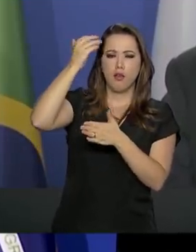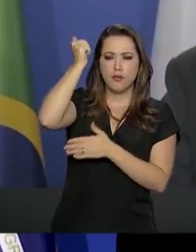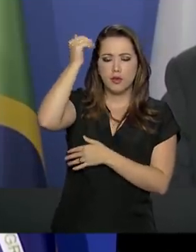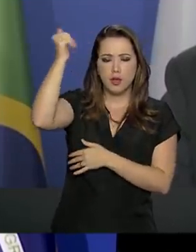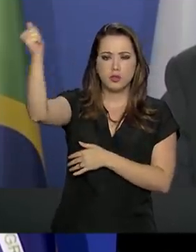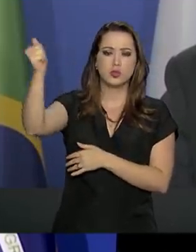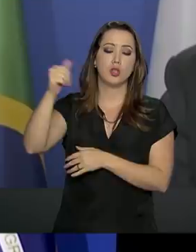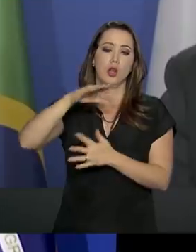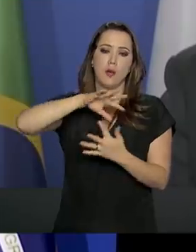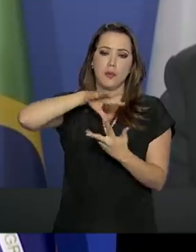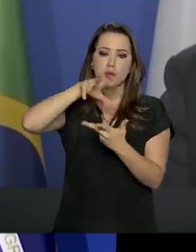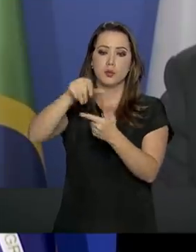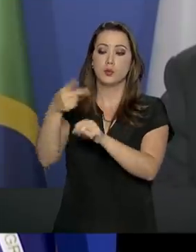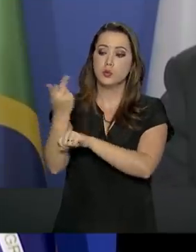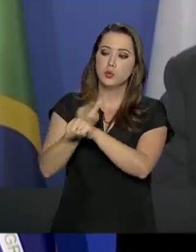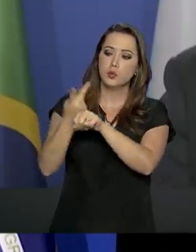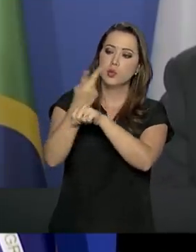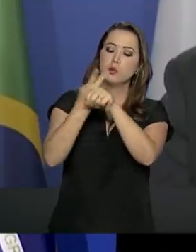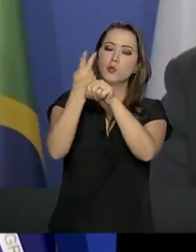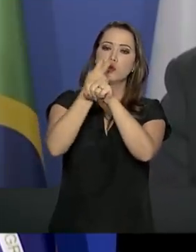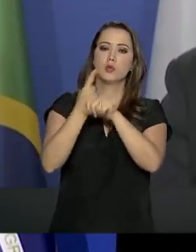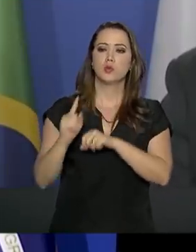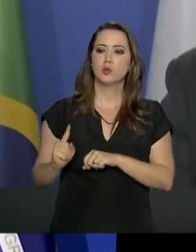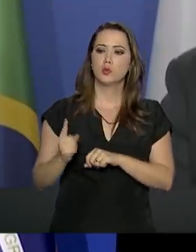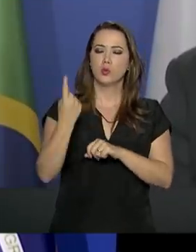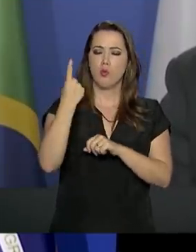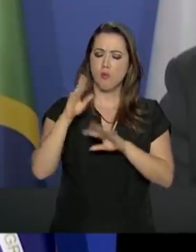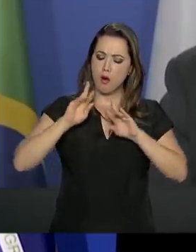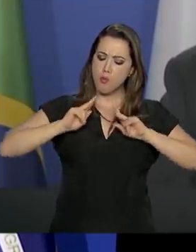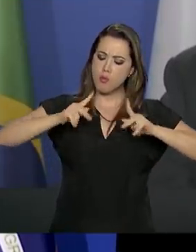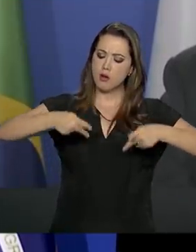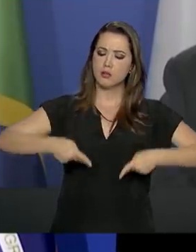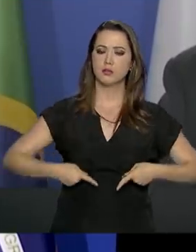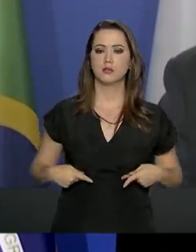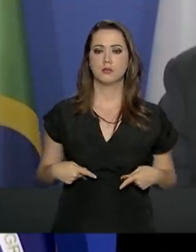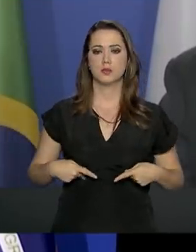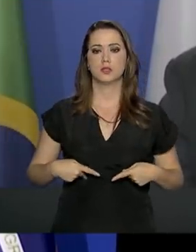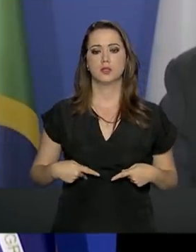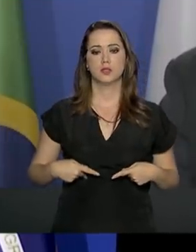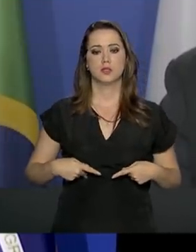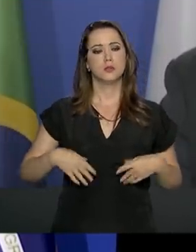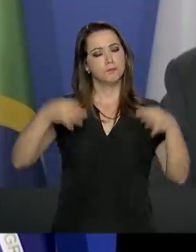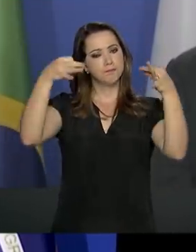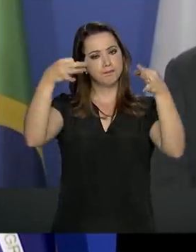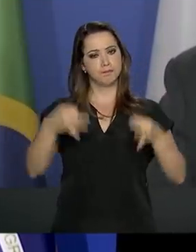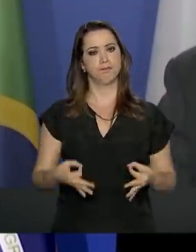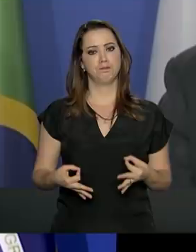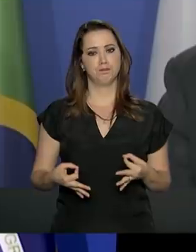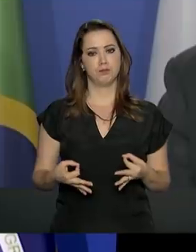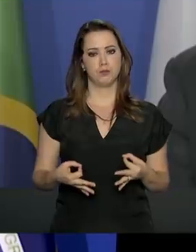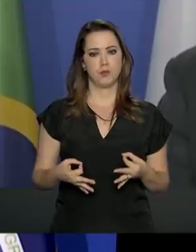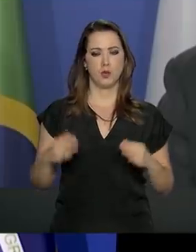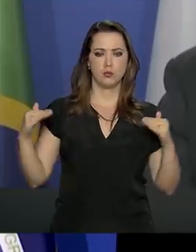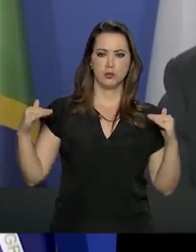around the na world. Na busca de uma humanidade in the pursuit of mankind, mais justa, that is